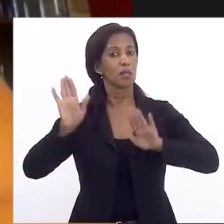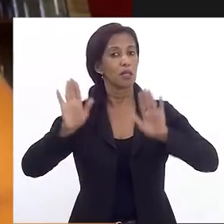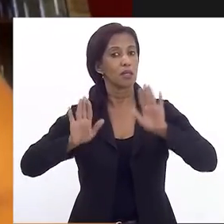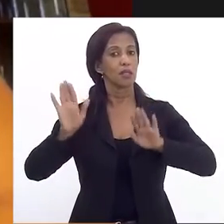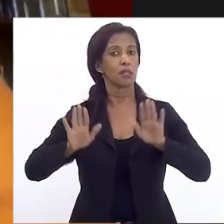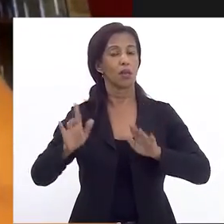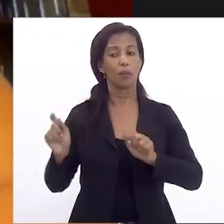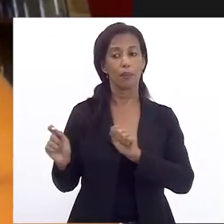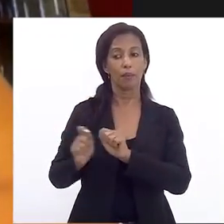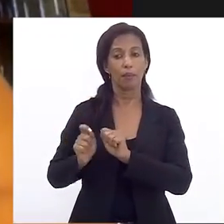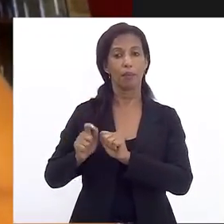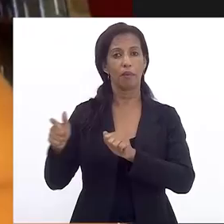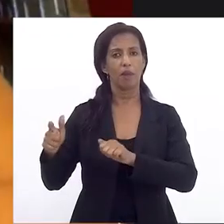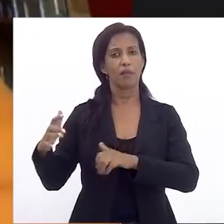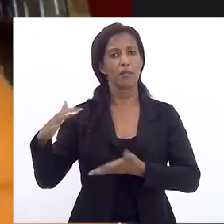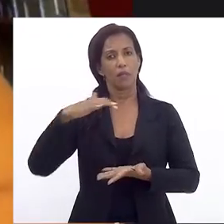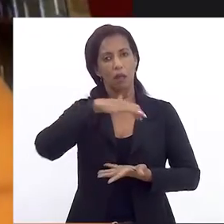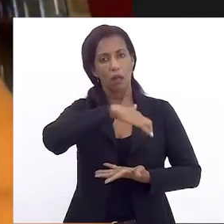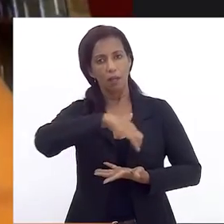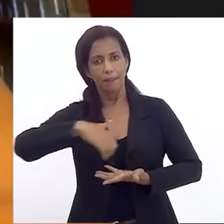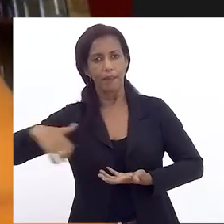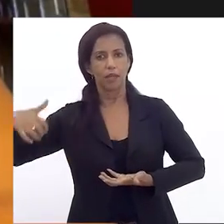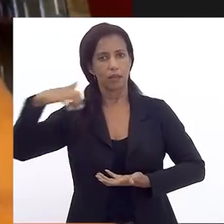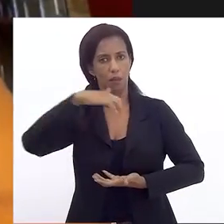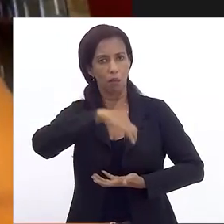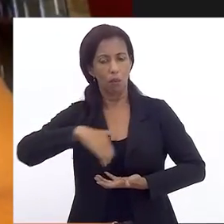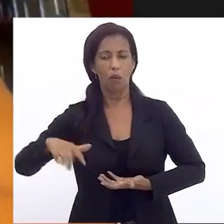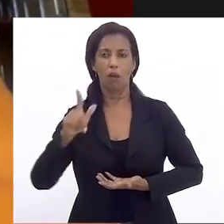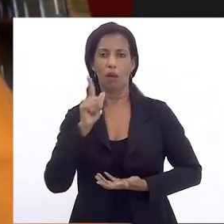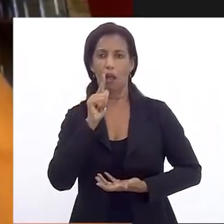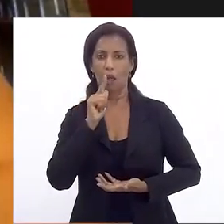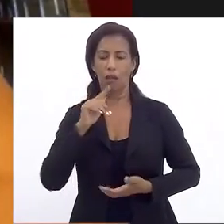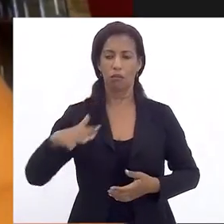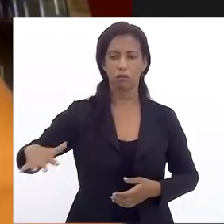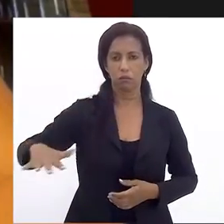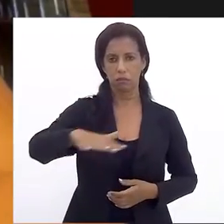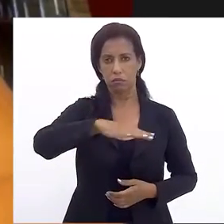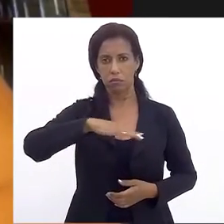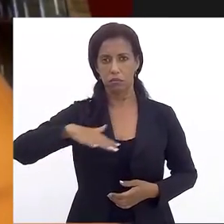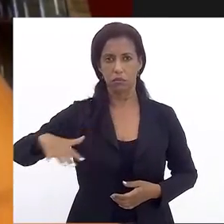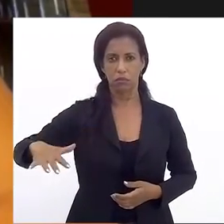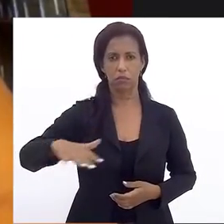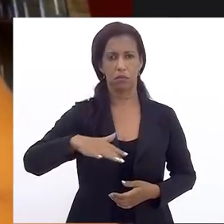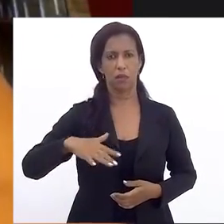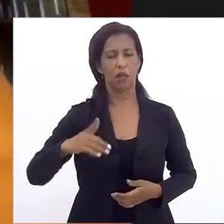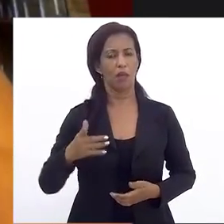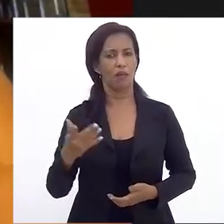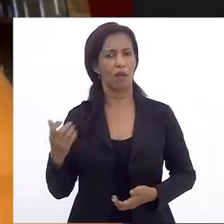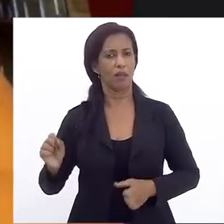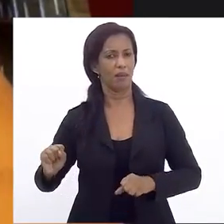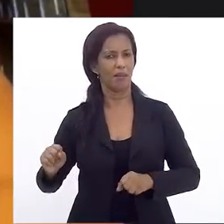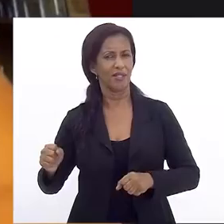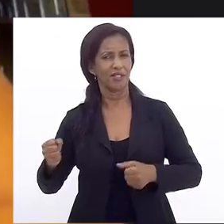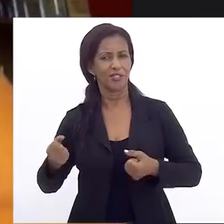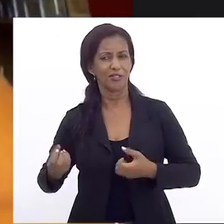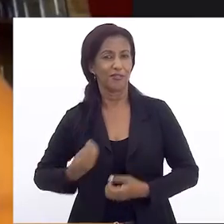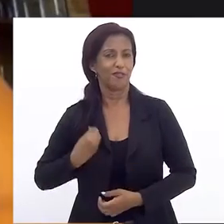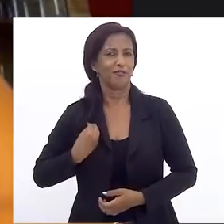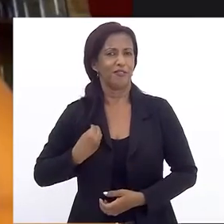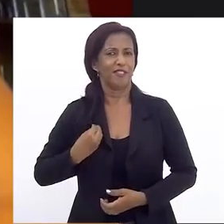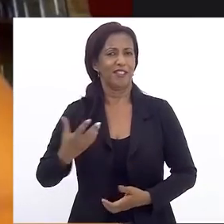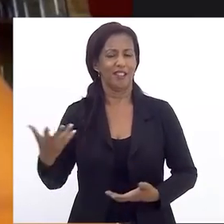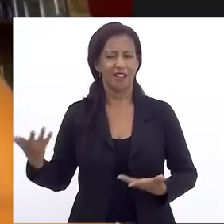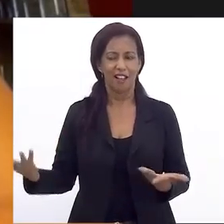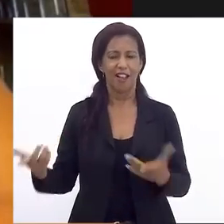na rua para poder fazer a drenagem lá da lagoa, que vai dar mais vitalidade, né?